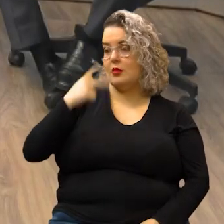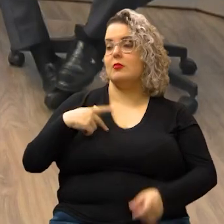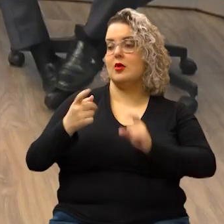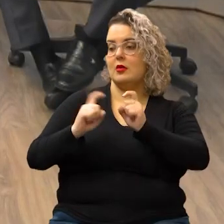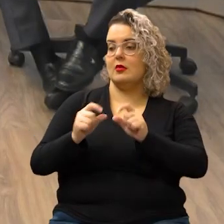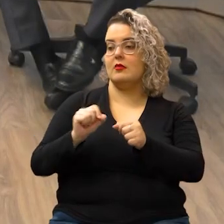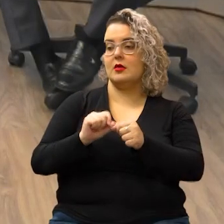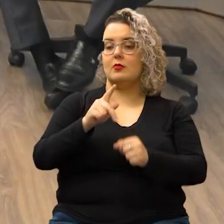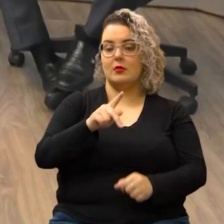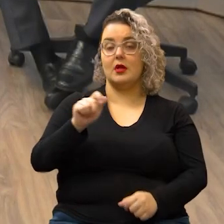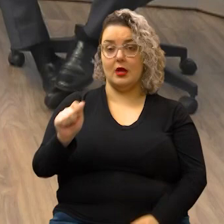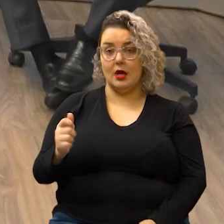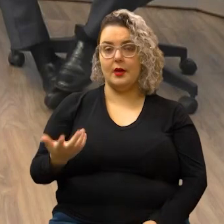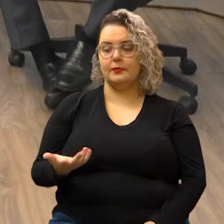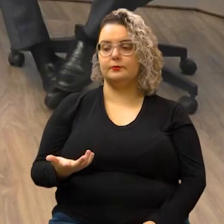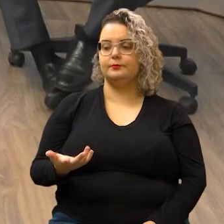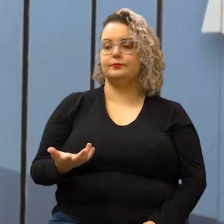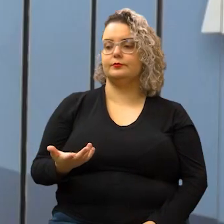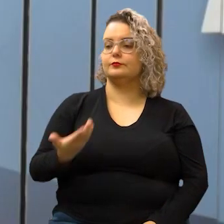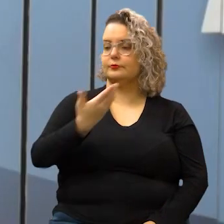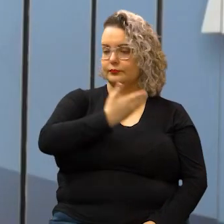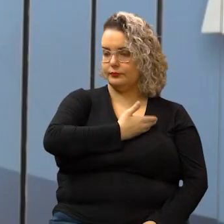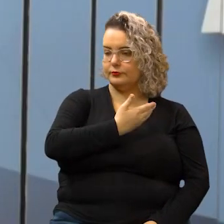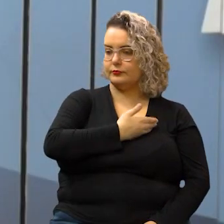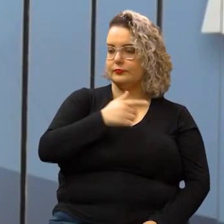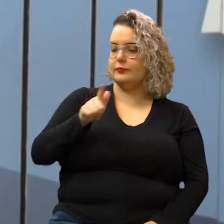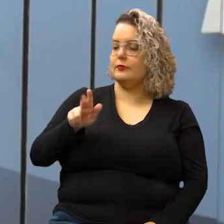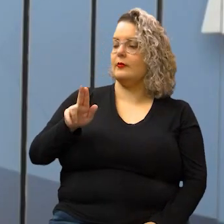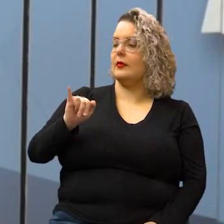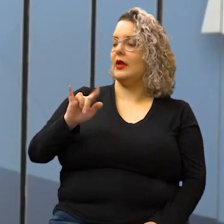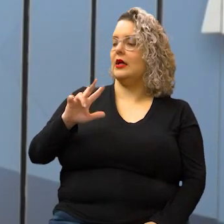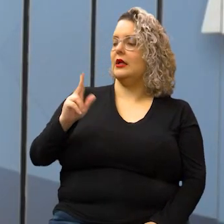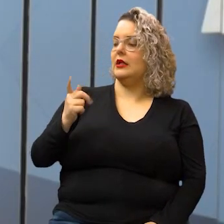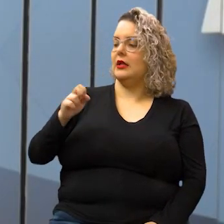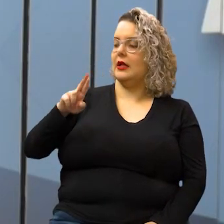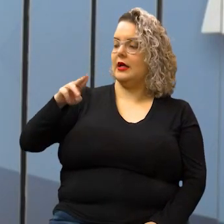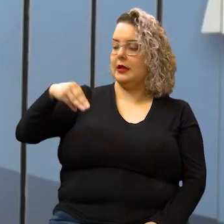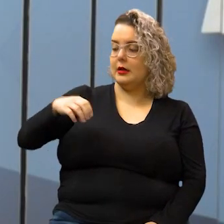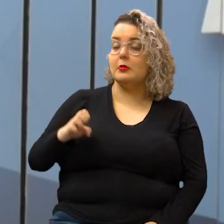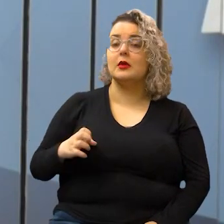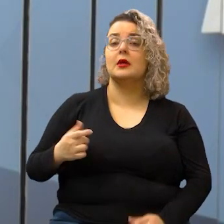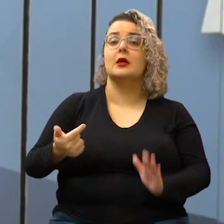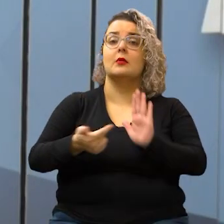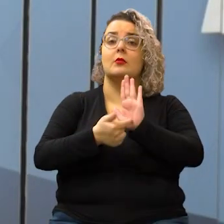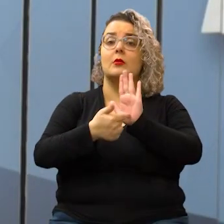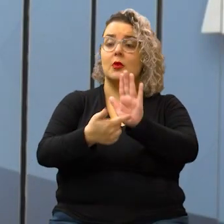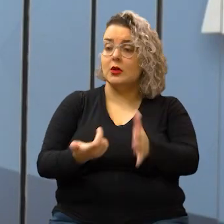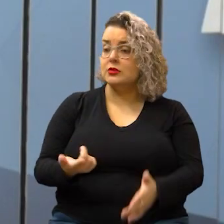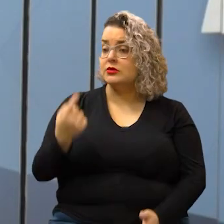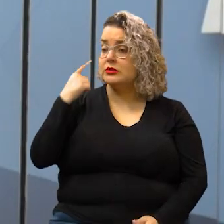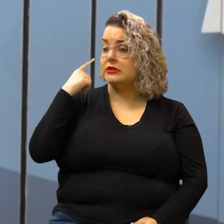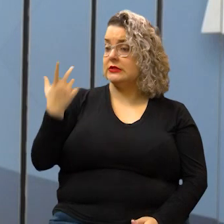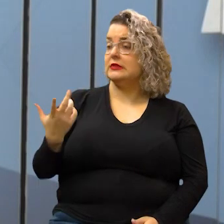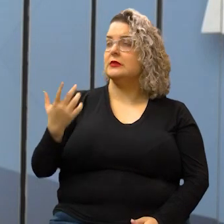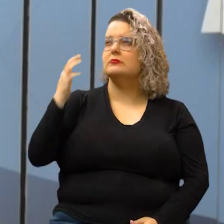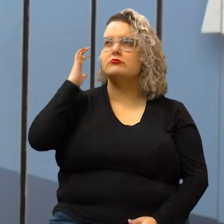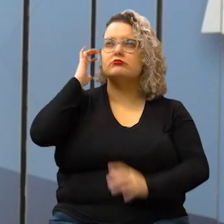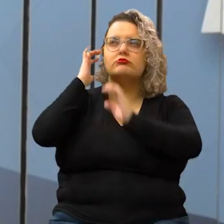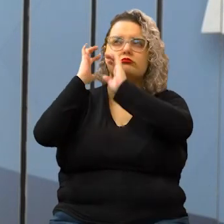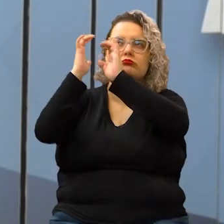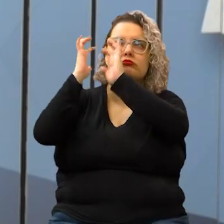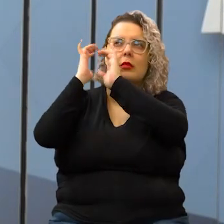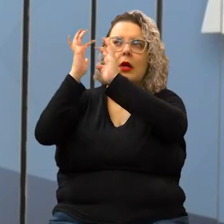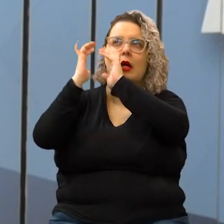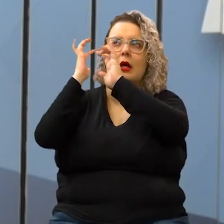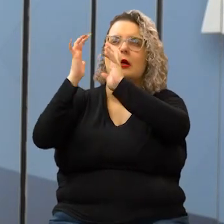lá do PAA, né, o nosso colega promotor Guilherme, ele apontou da ideia de se pensar, não é,